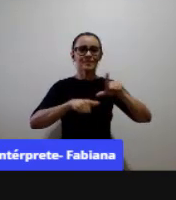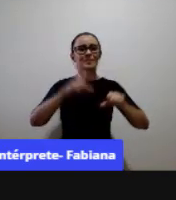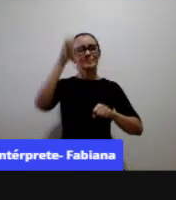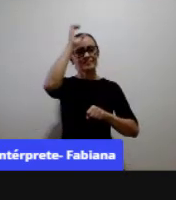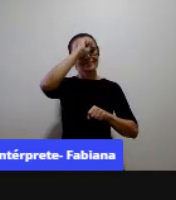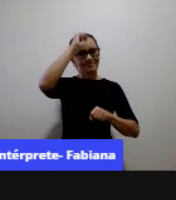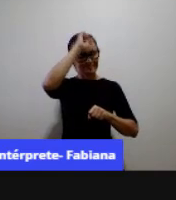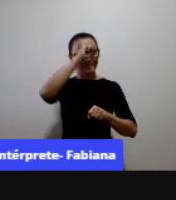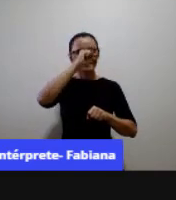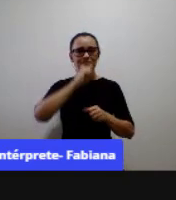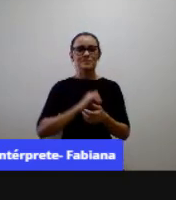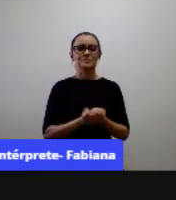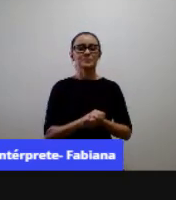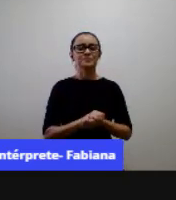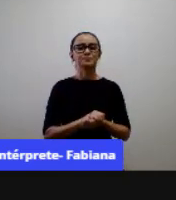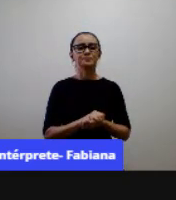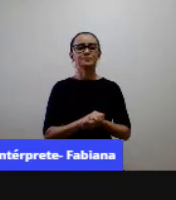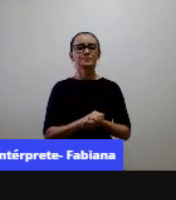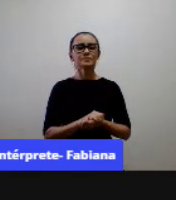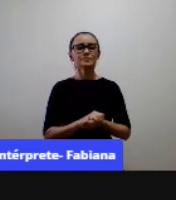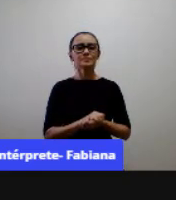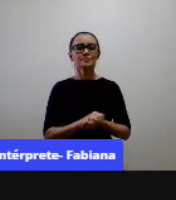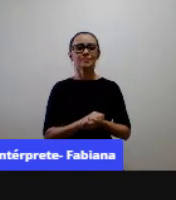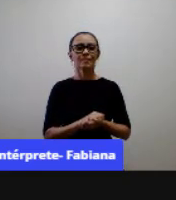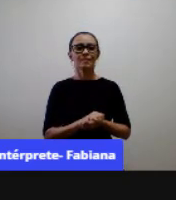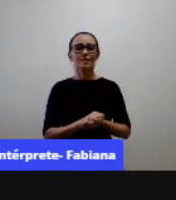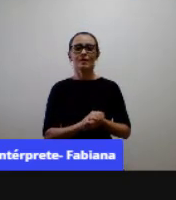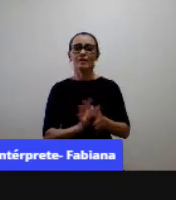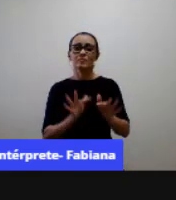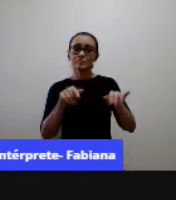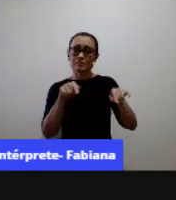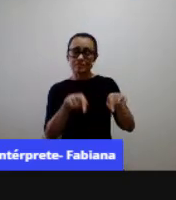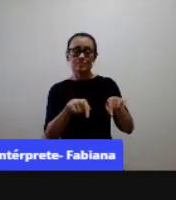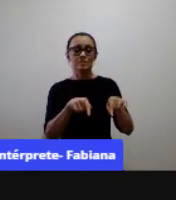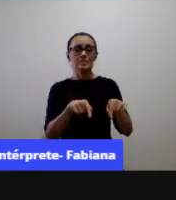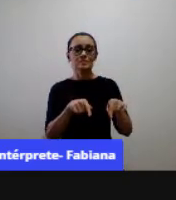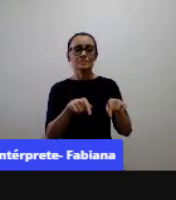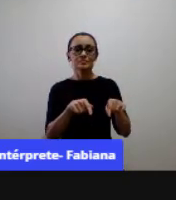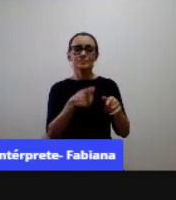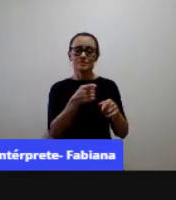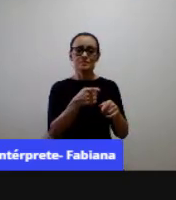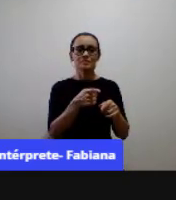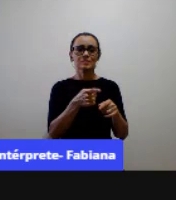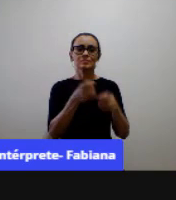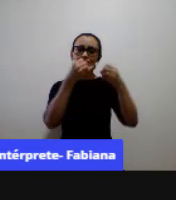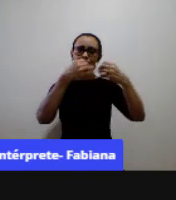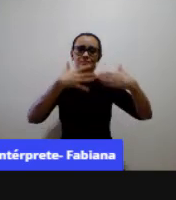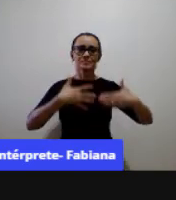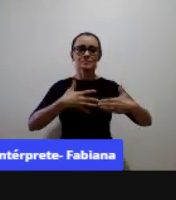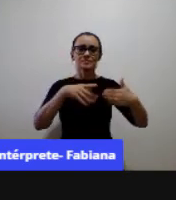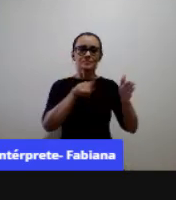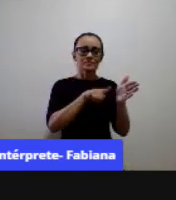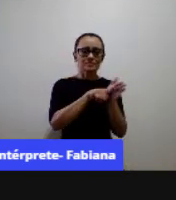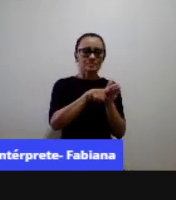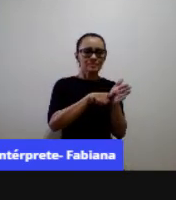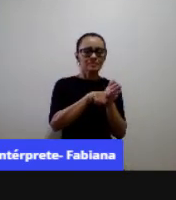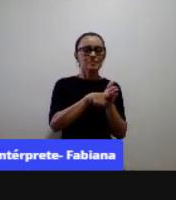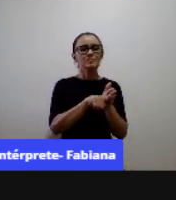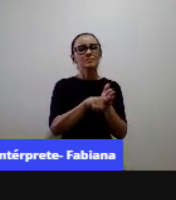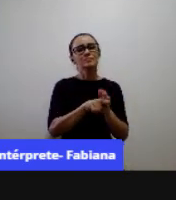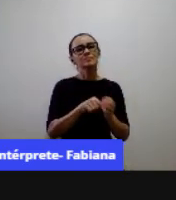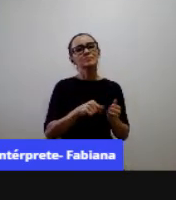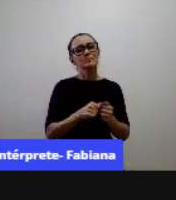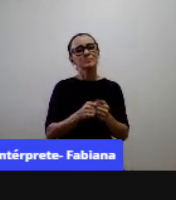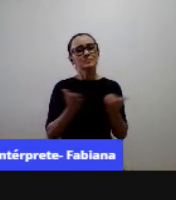tá? Finalizando essa questão da anamnese, a gente passa para uma outra situação,